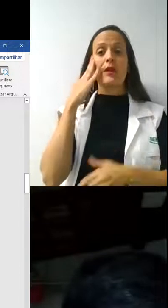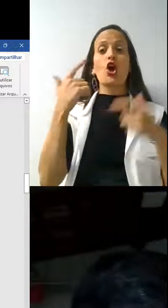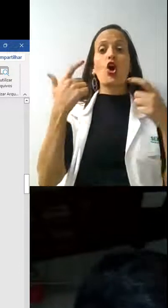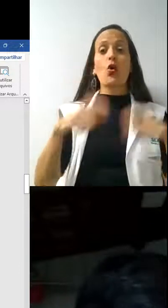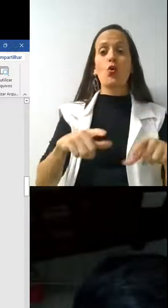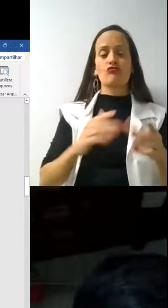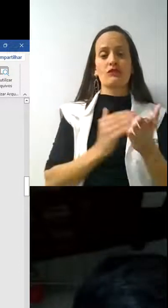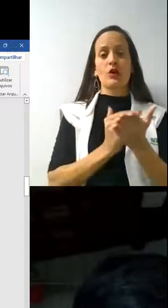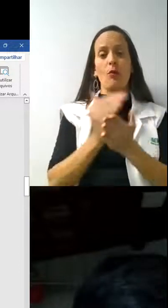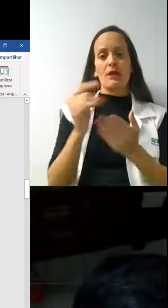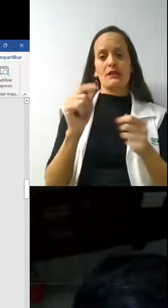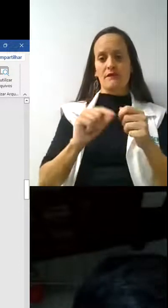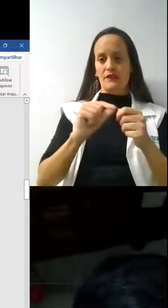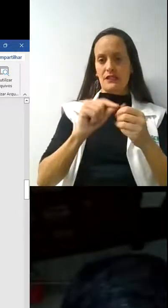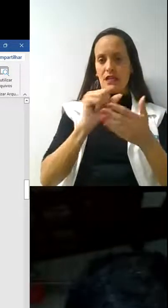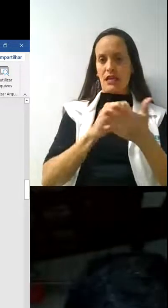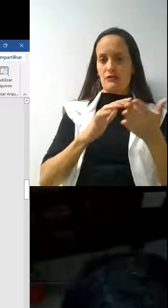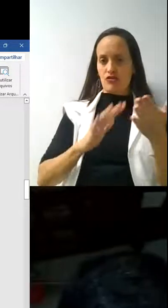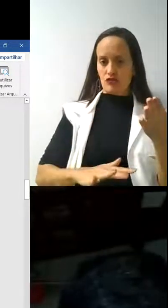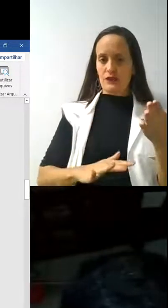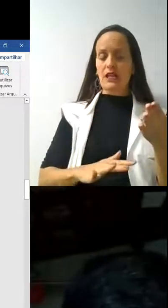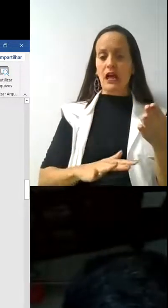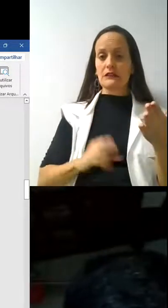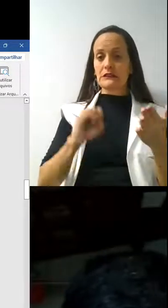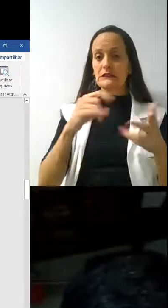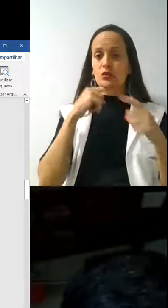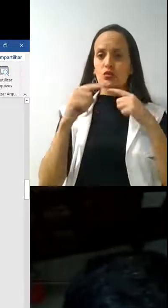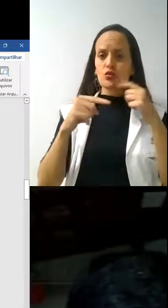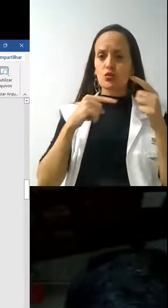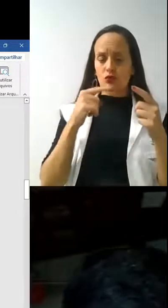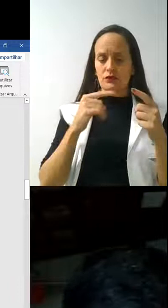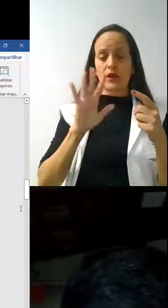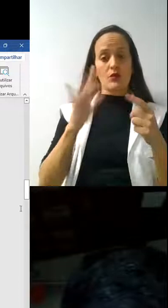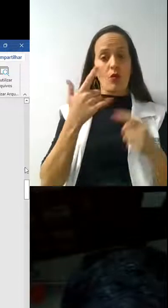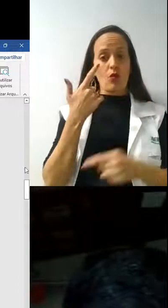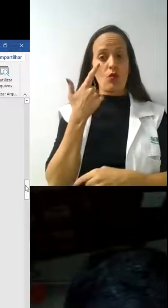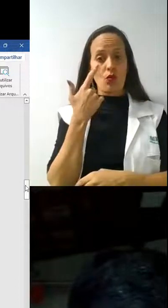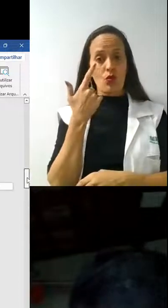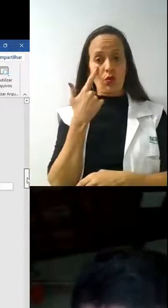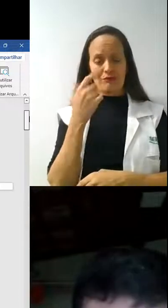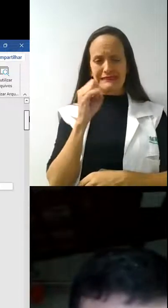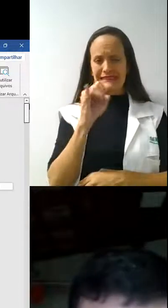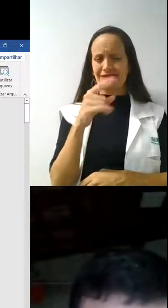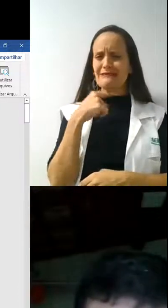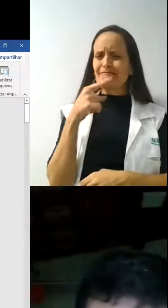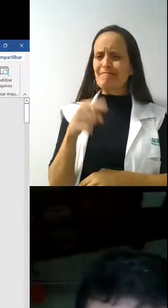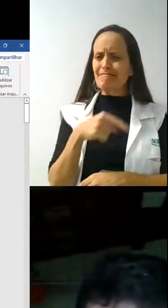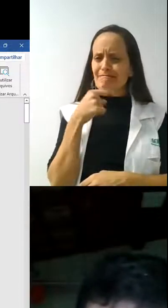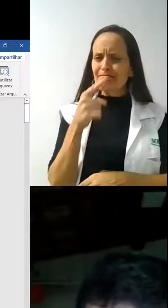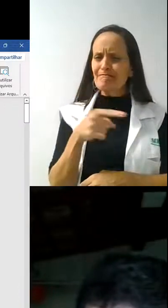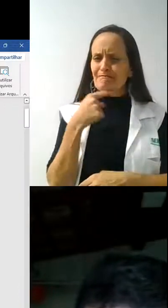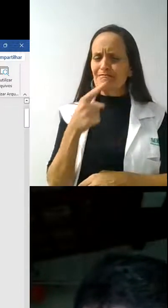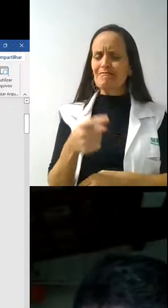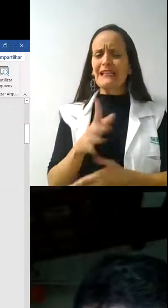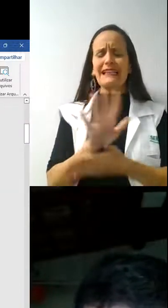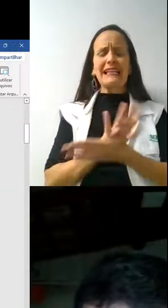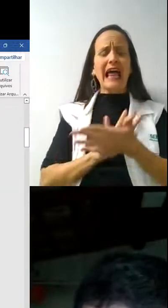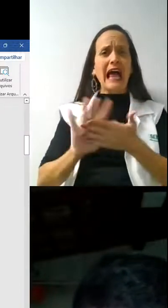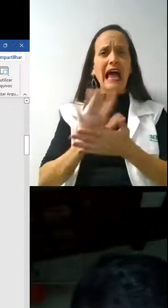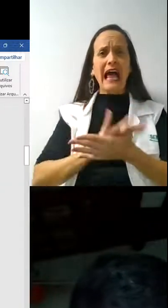o caminho, né? Então, você tem três opções, né? Caso você não conseguir fazer nem o desafio